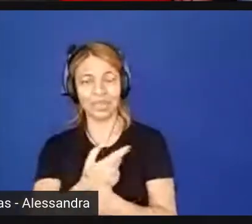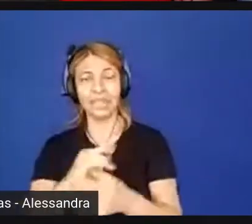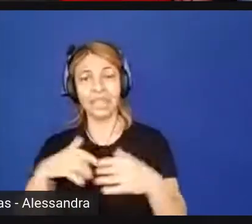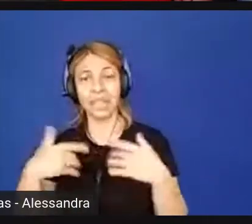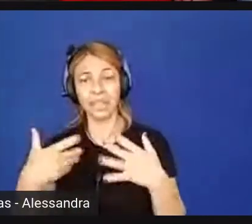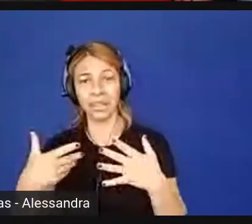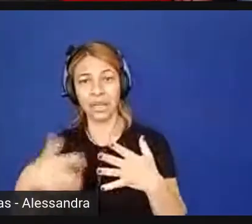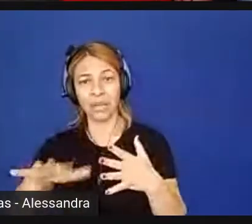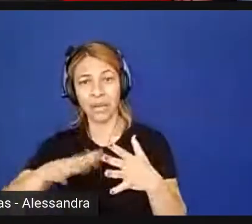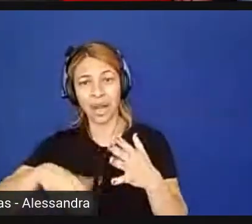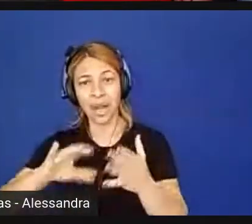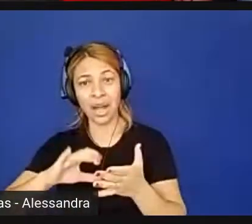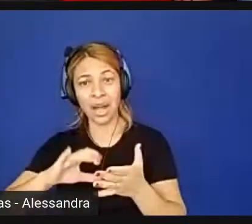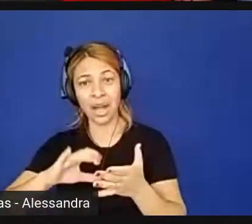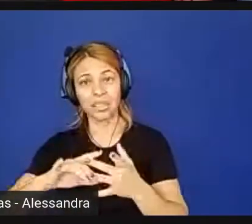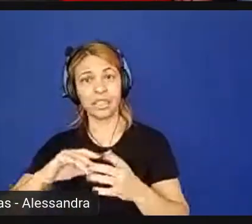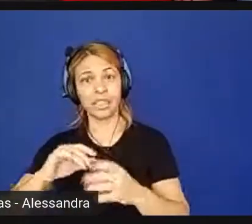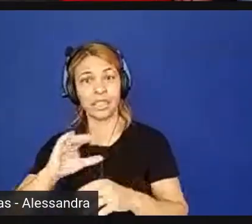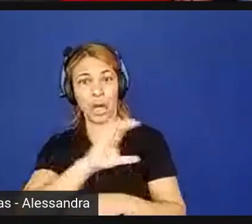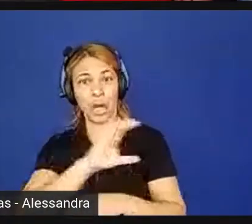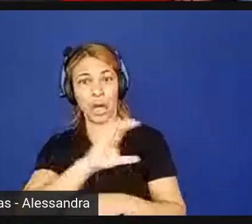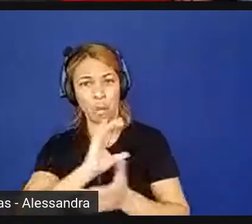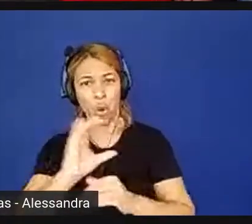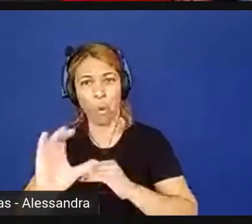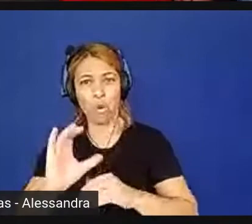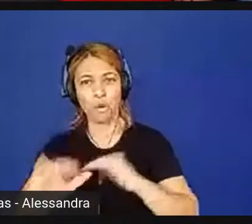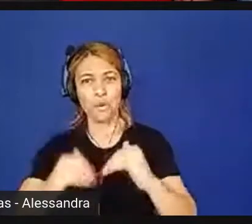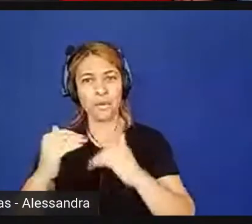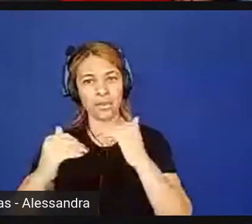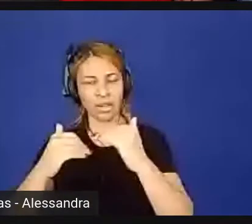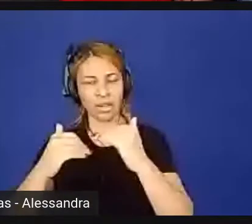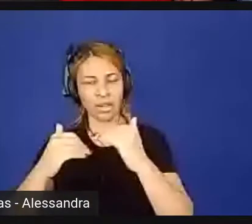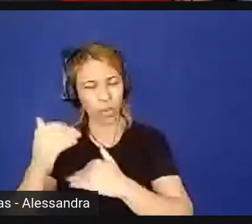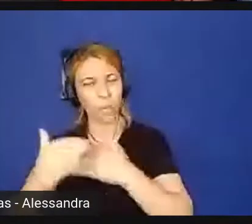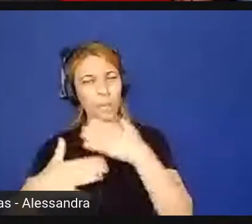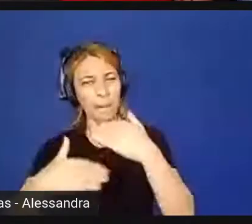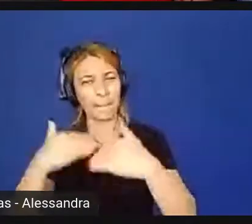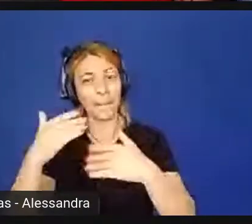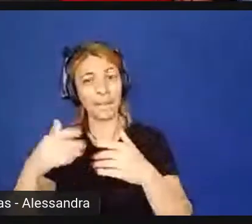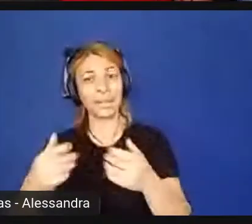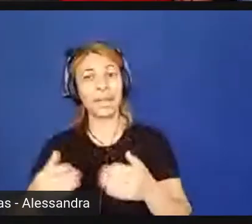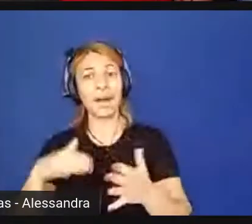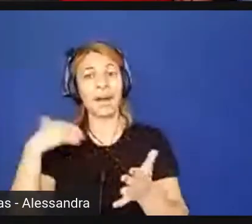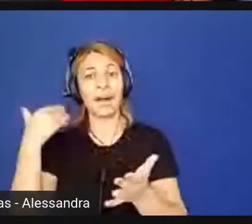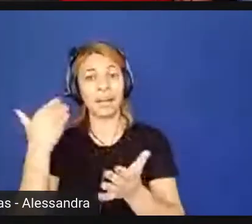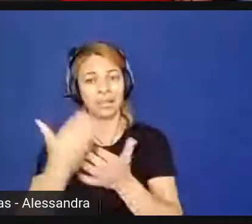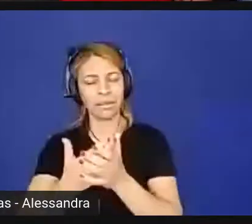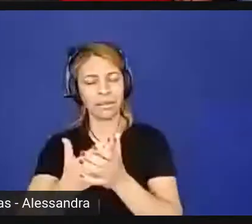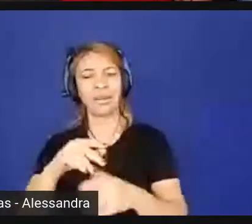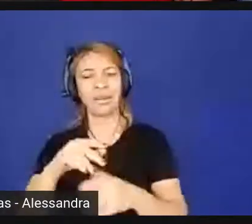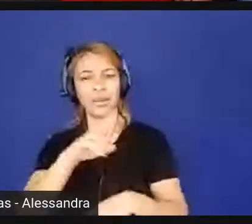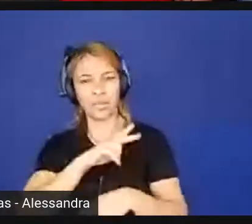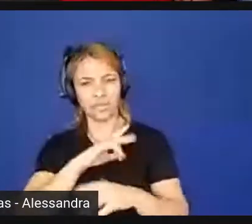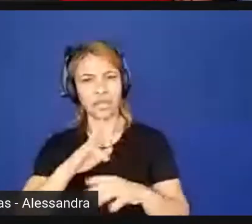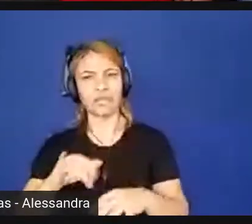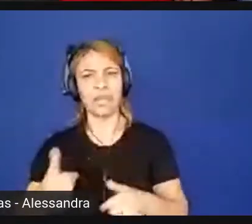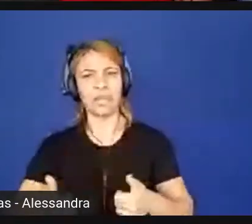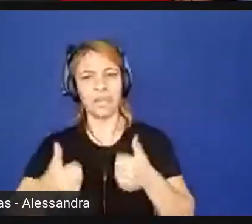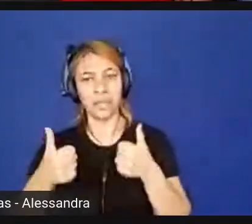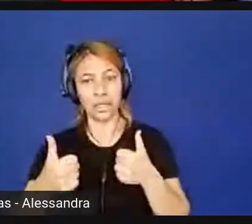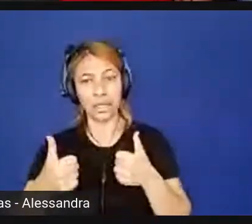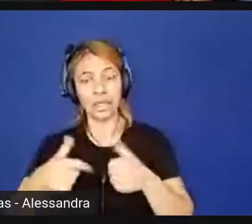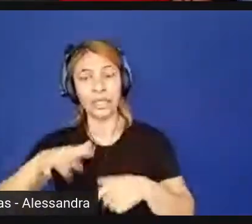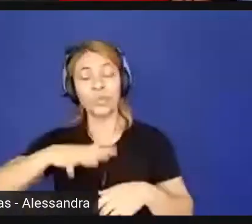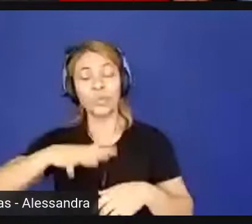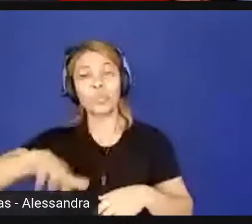de capitais está evoluindo, está melhorando. Conforme a gente for evoluindo no mercado de capitais, até no setor privado isso vai melhorar. No setor público, a gente